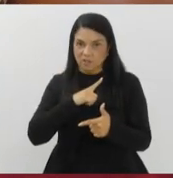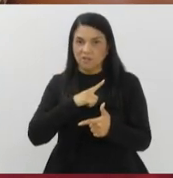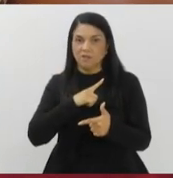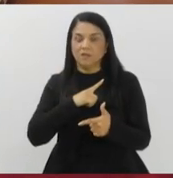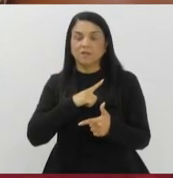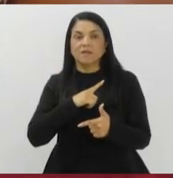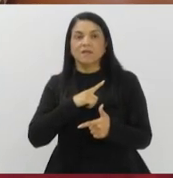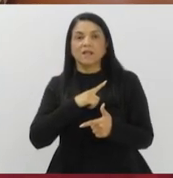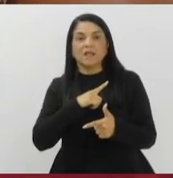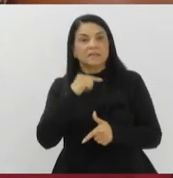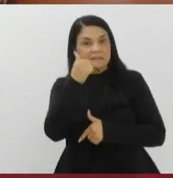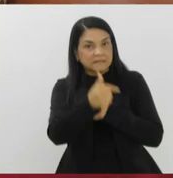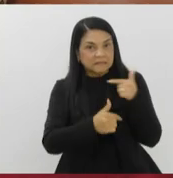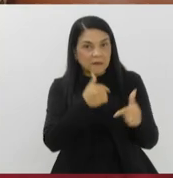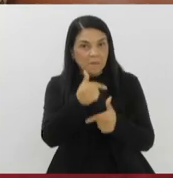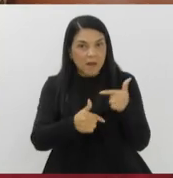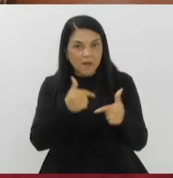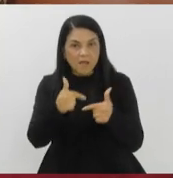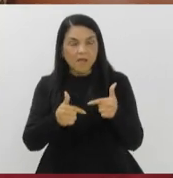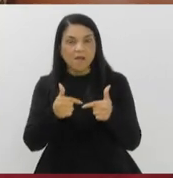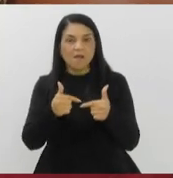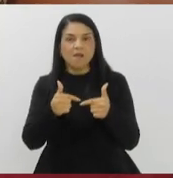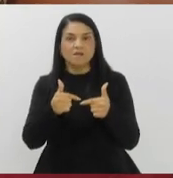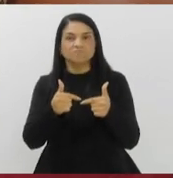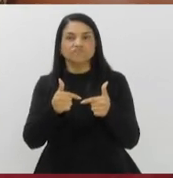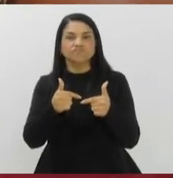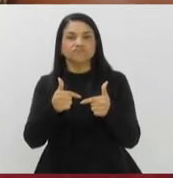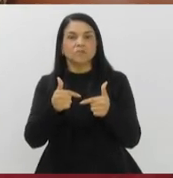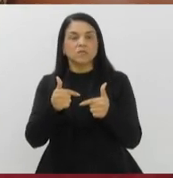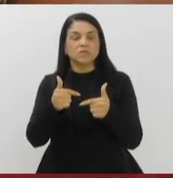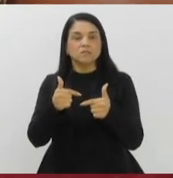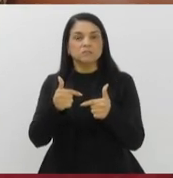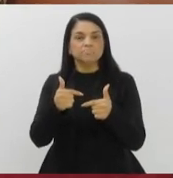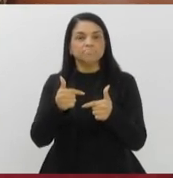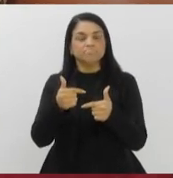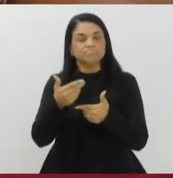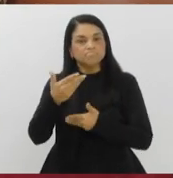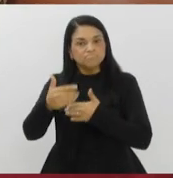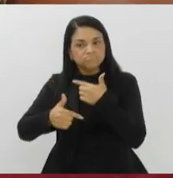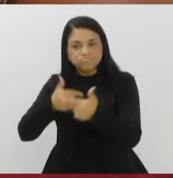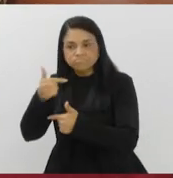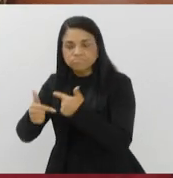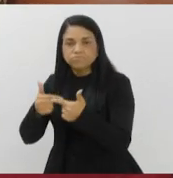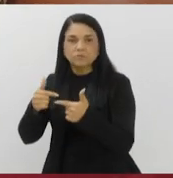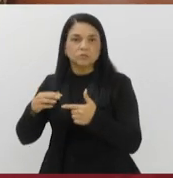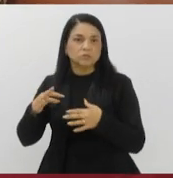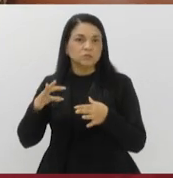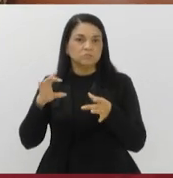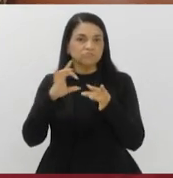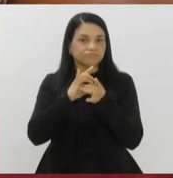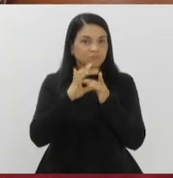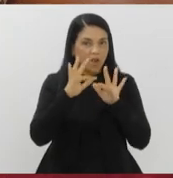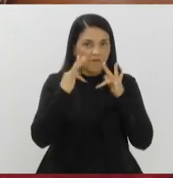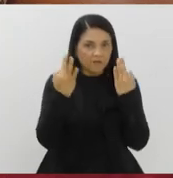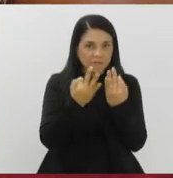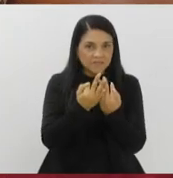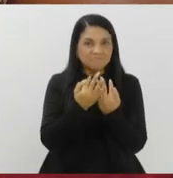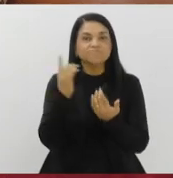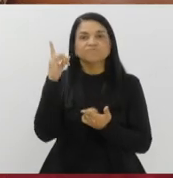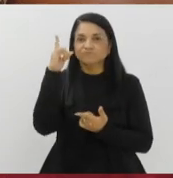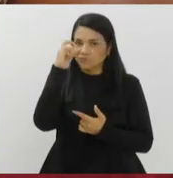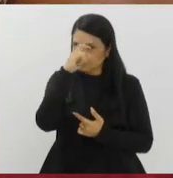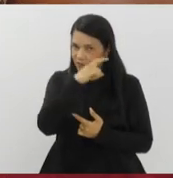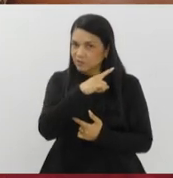ter, trabalhar e conciliar tudo isso é muito... É muito difícil para a gente